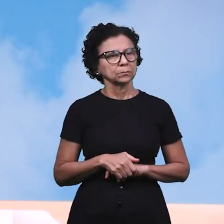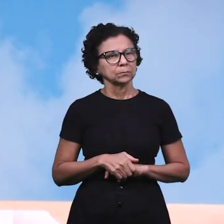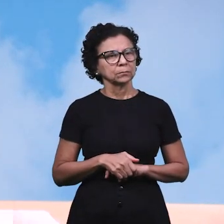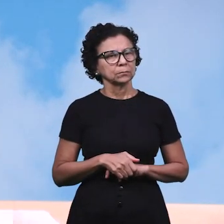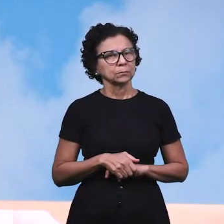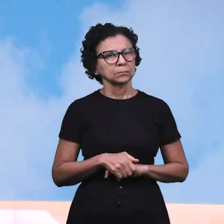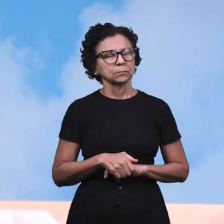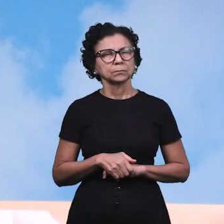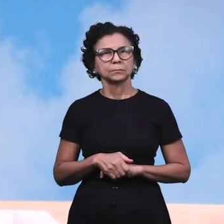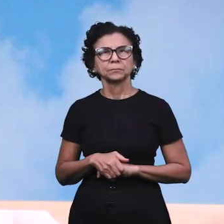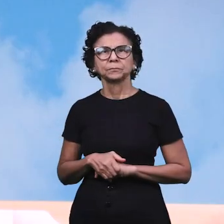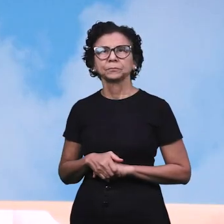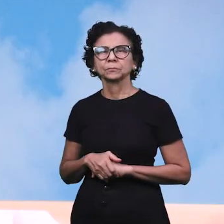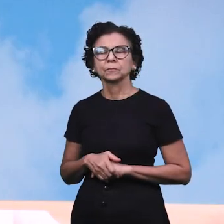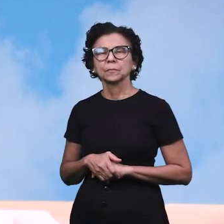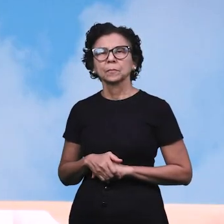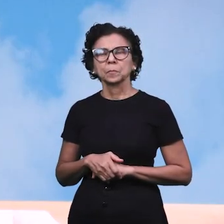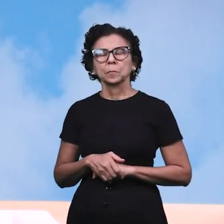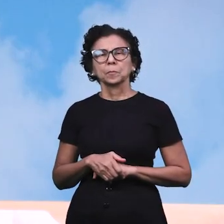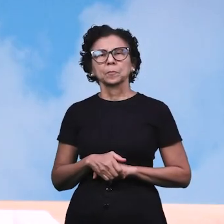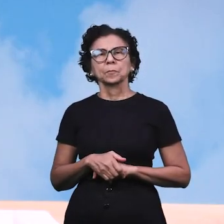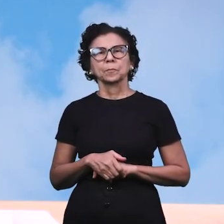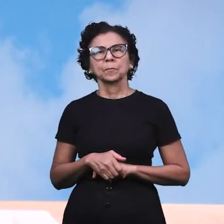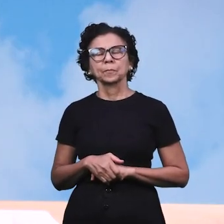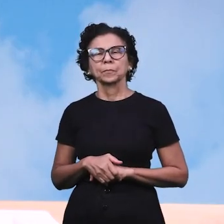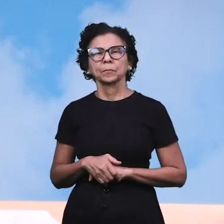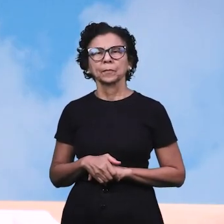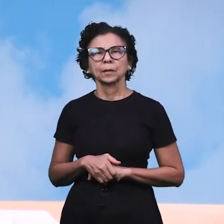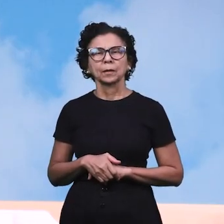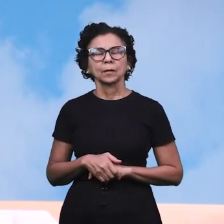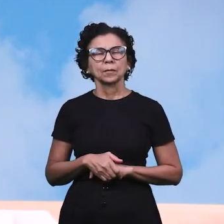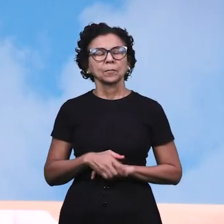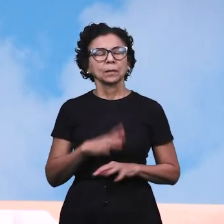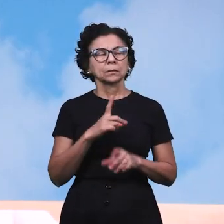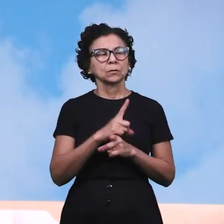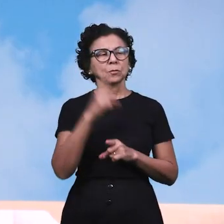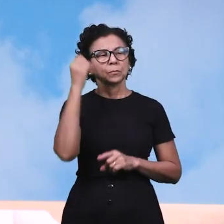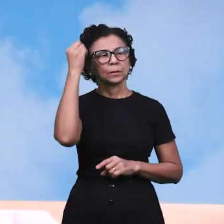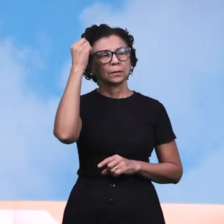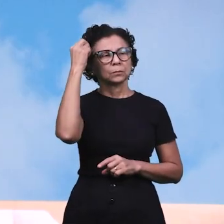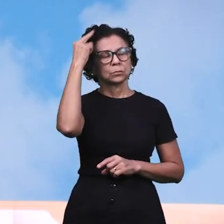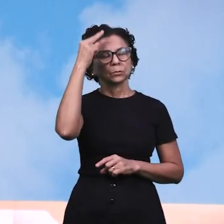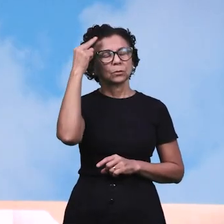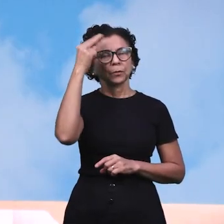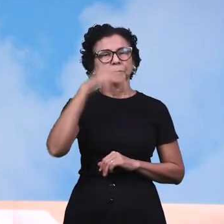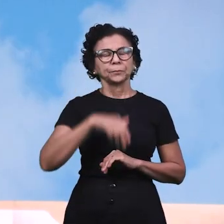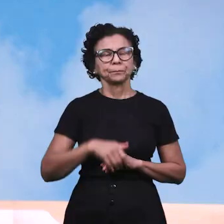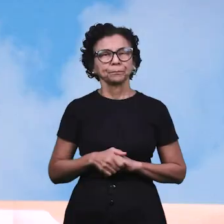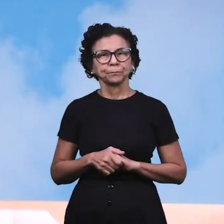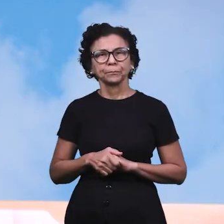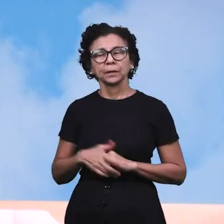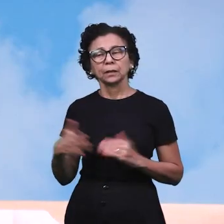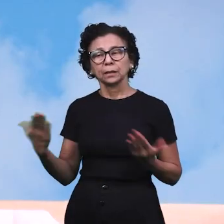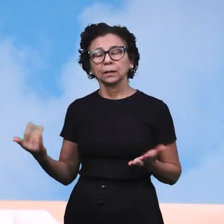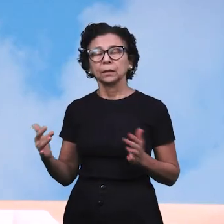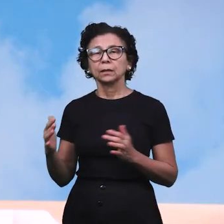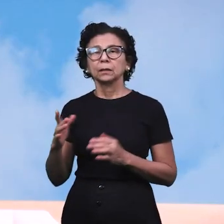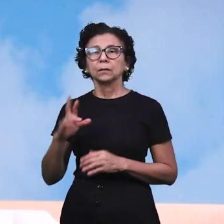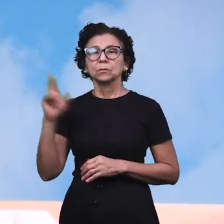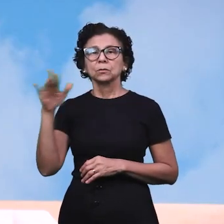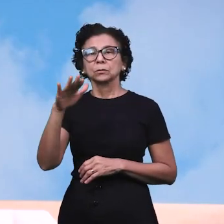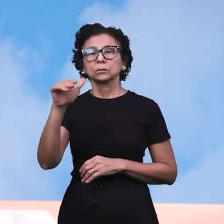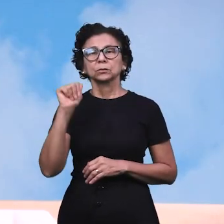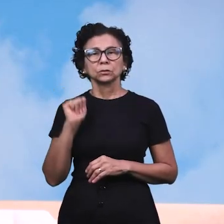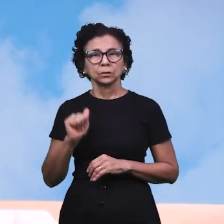para pagar o preço pela família. Jesus foi chamado para pagar um preço por você, pela sua casa. Essa é a profecia que nós estamos só